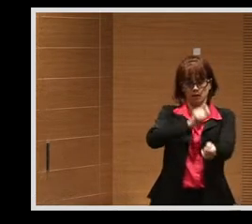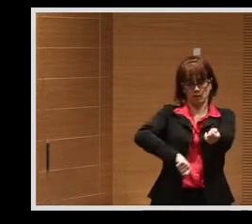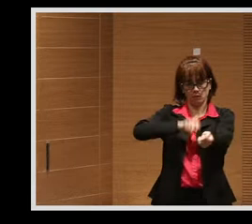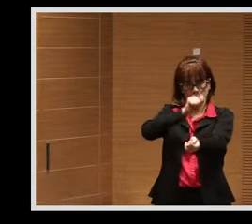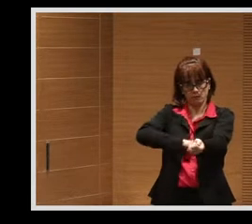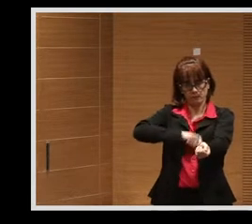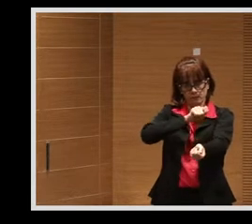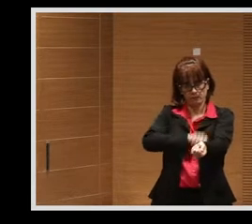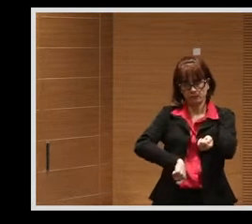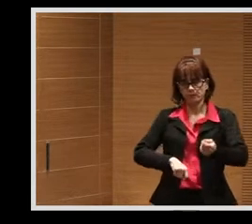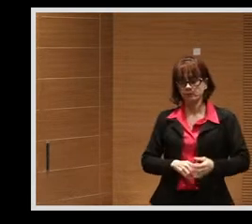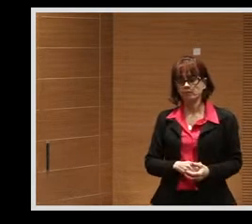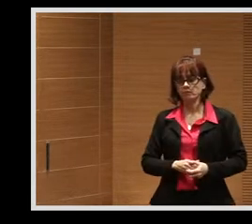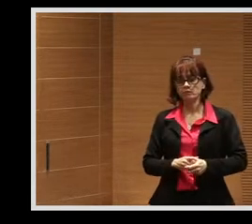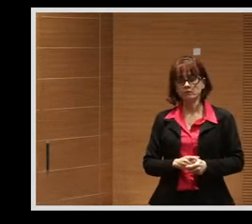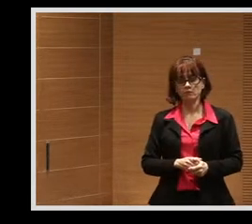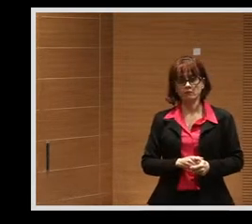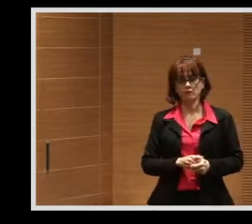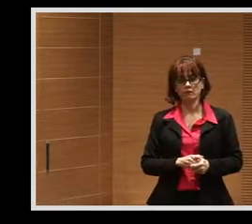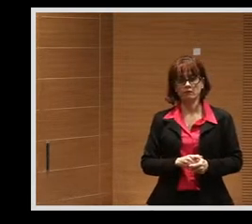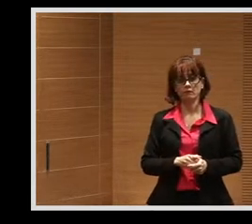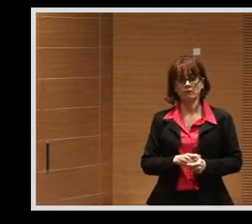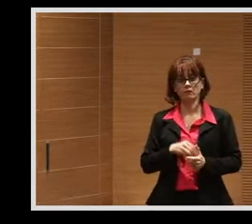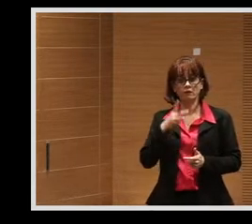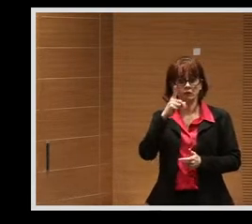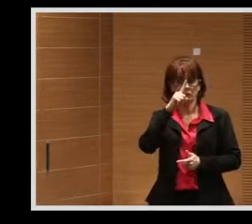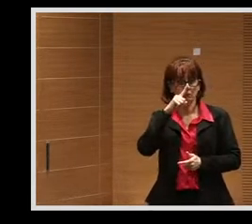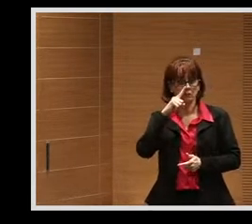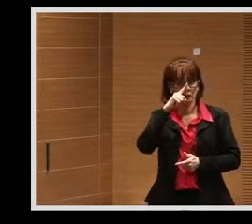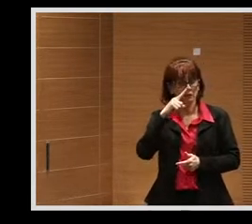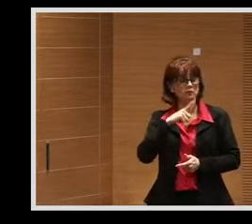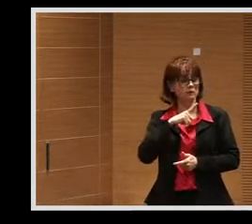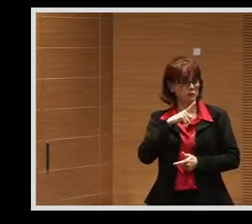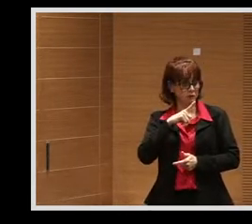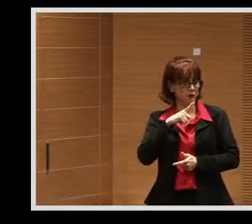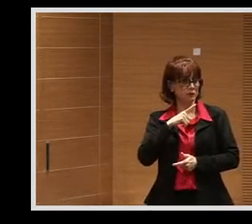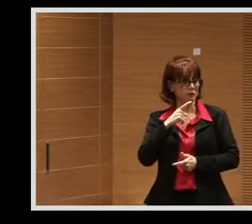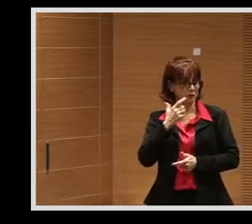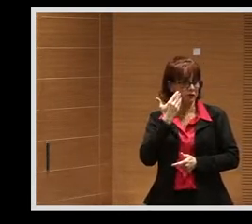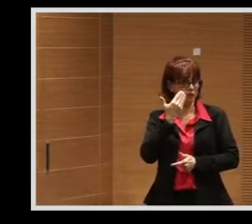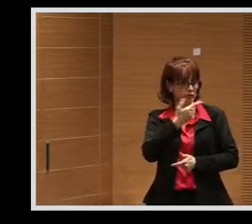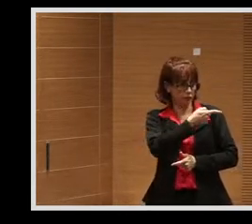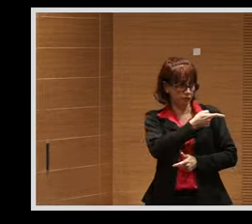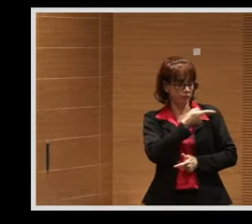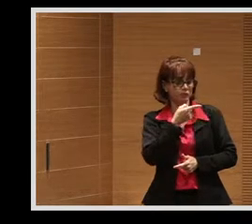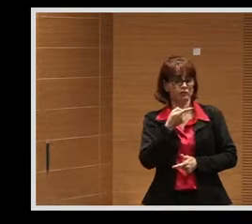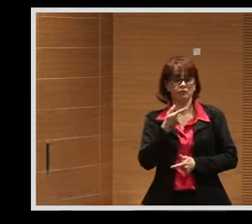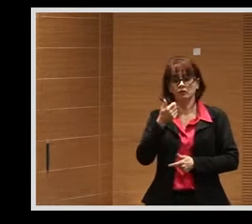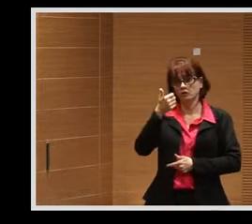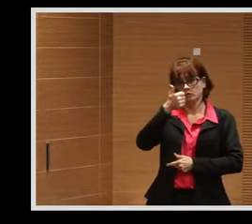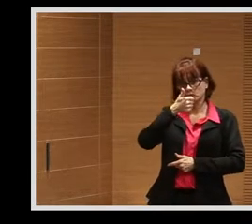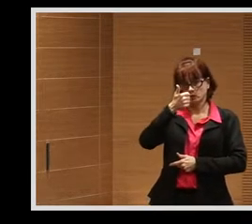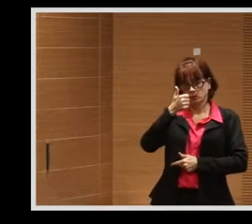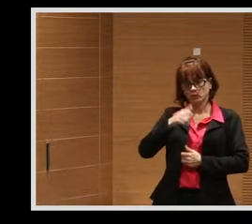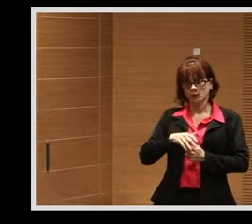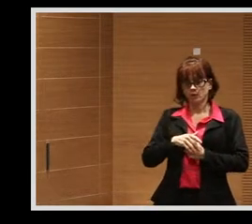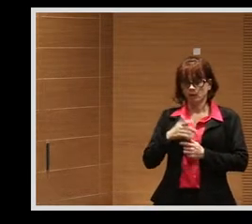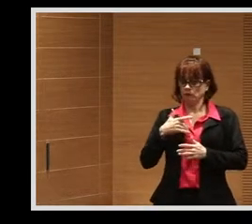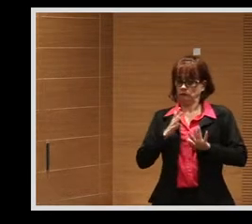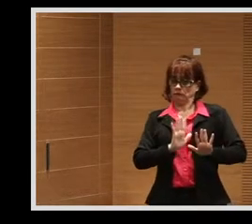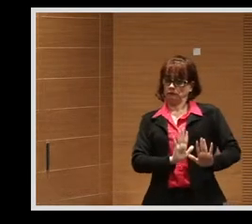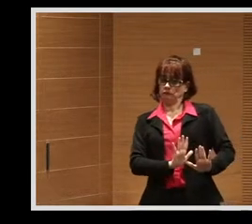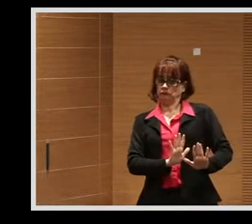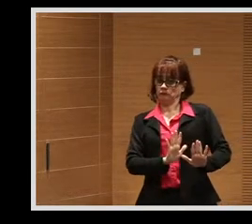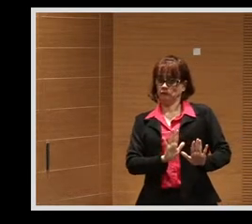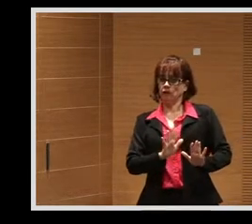e dois riscos que a gente corre quando a gente está diante delas. Né? O primeiro é o risco da recusa, às